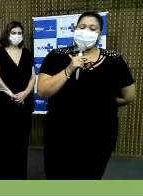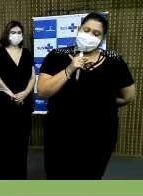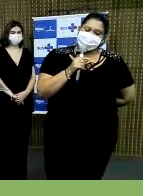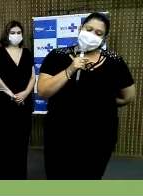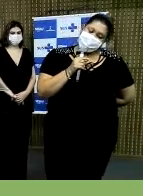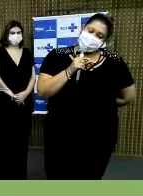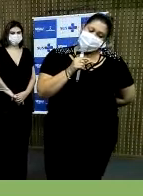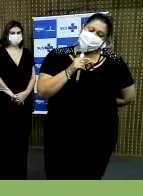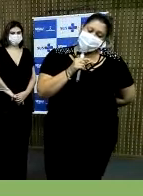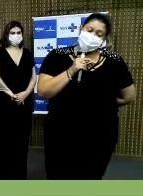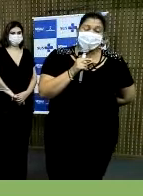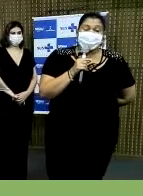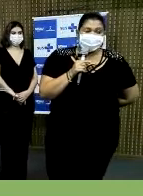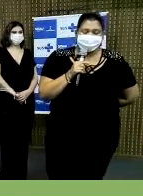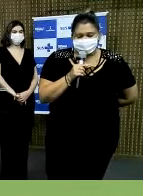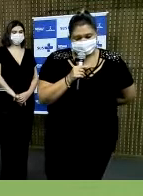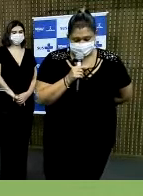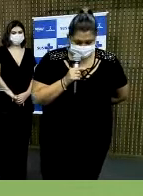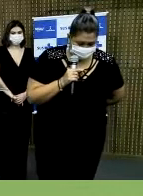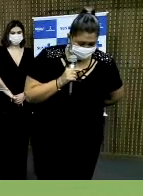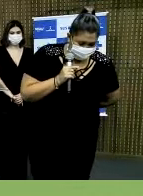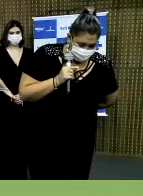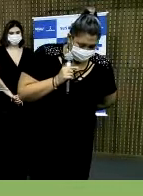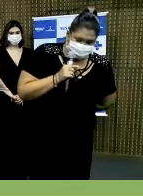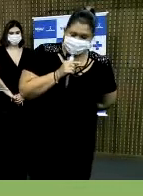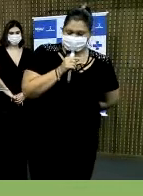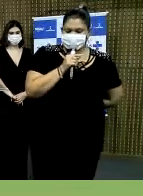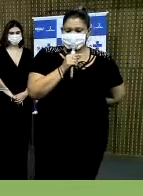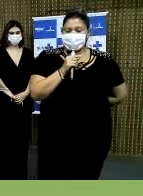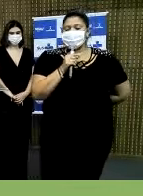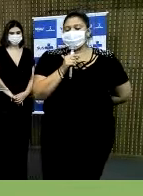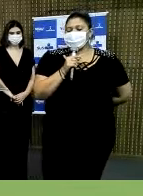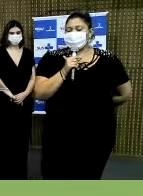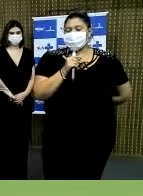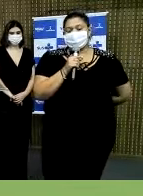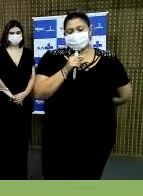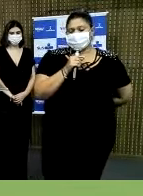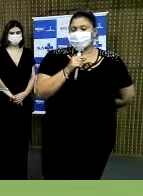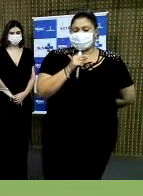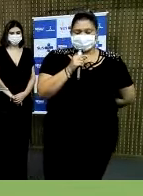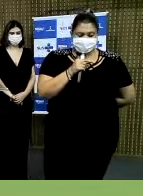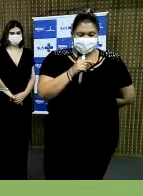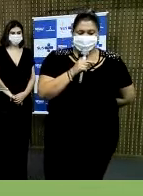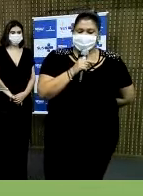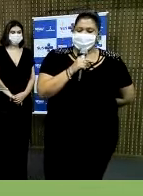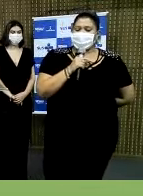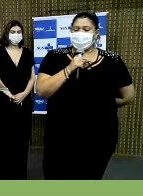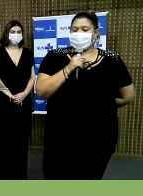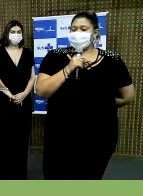e menos devolvidos também. Por quê? Desde quando os médicos começaram a fazer as